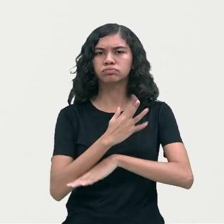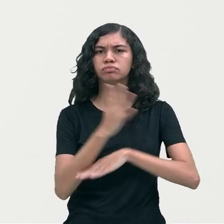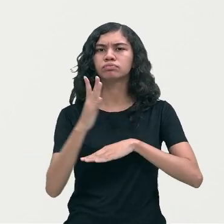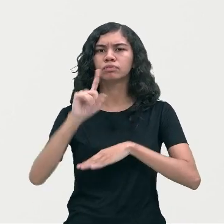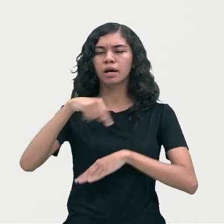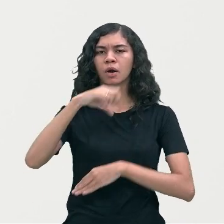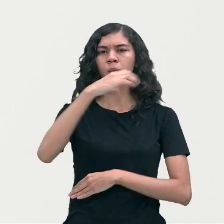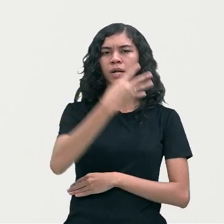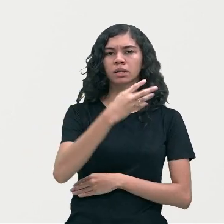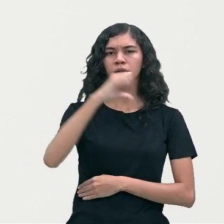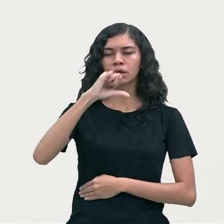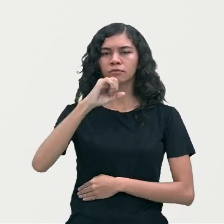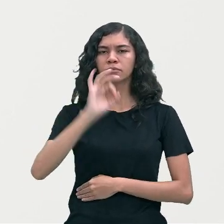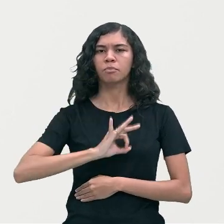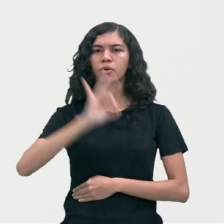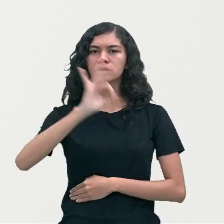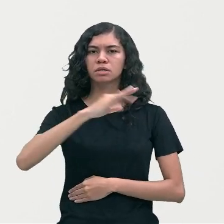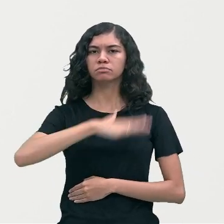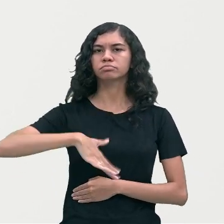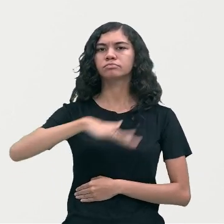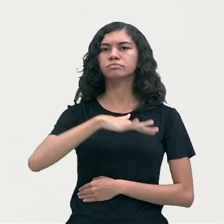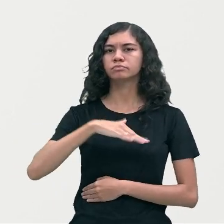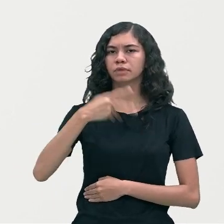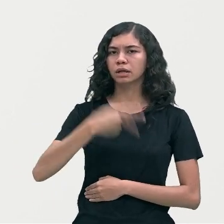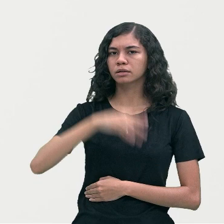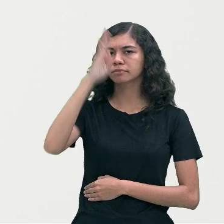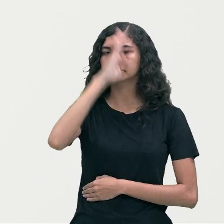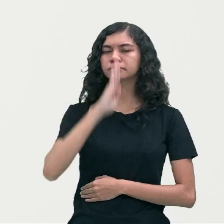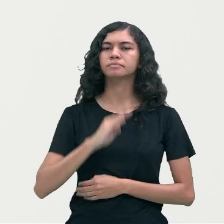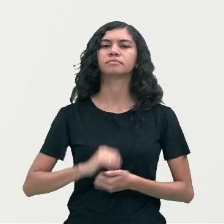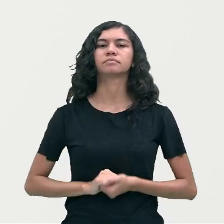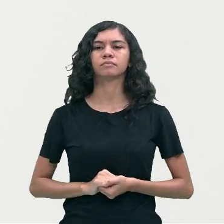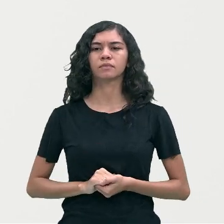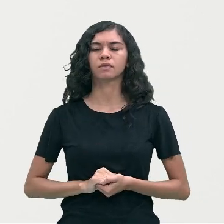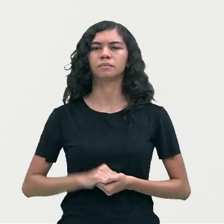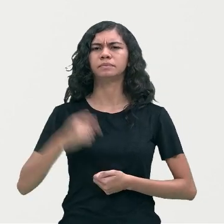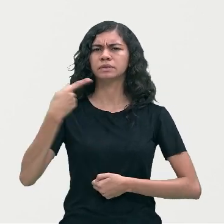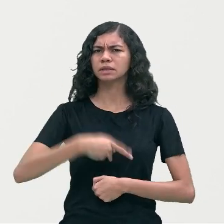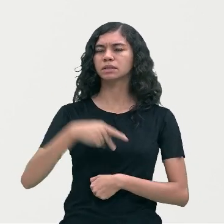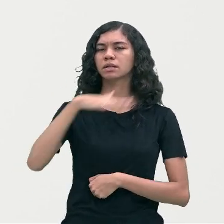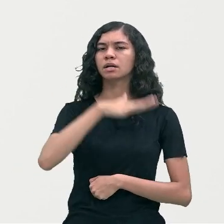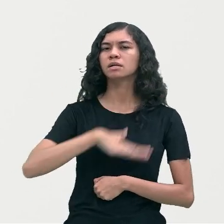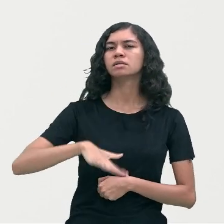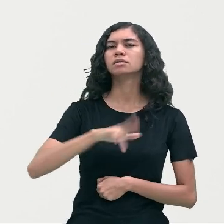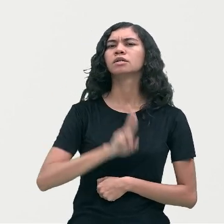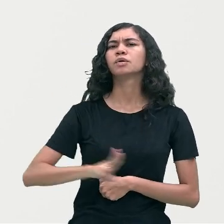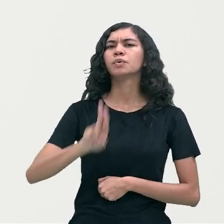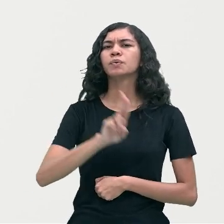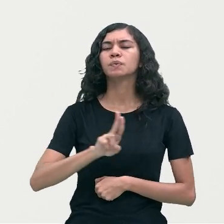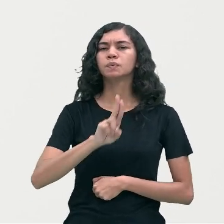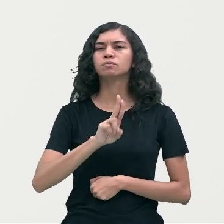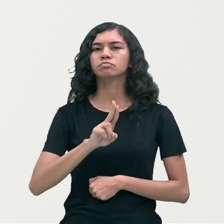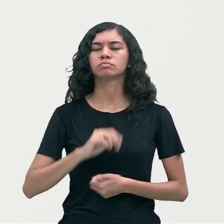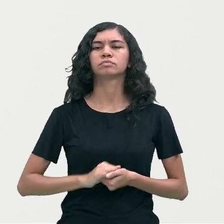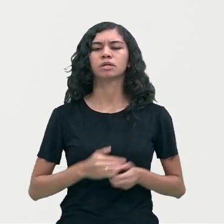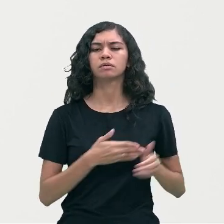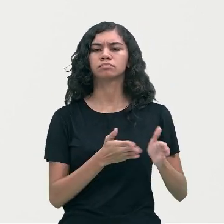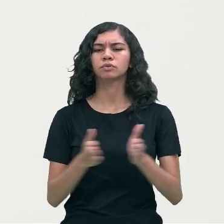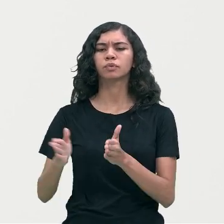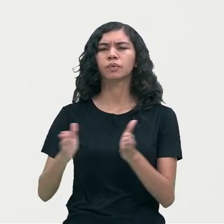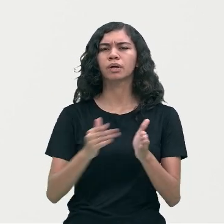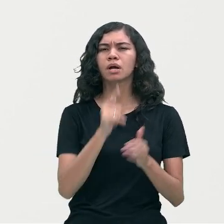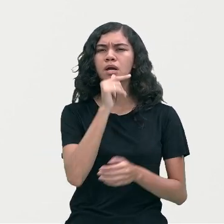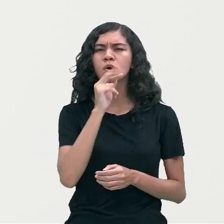território. Aqui nessa região, nós utilizamos muito o rio como uma estrada,